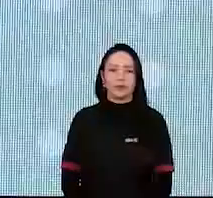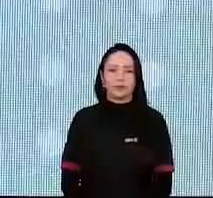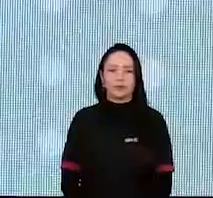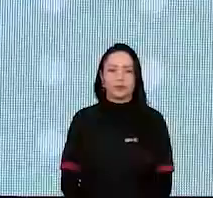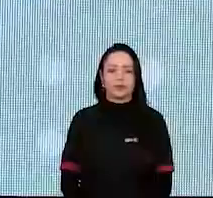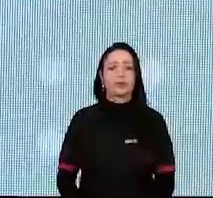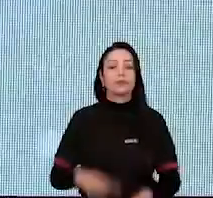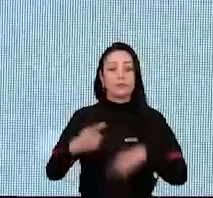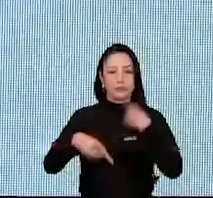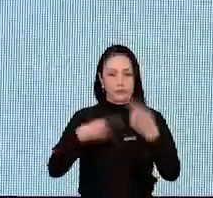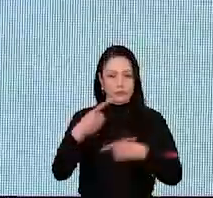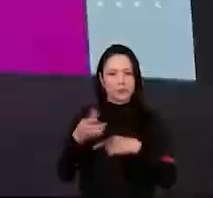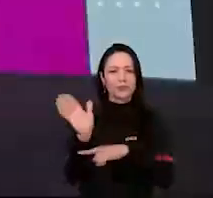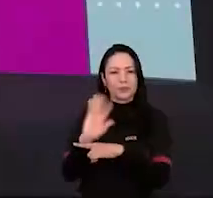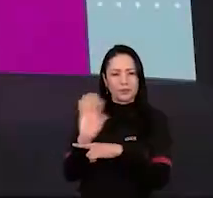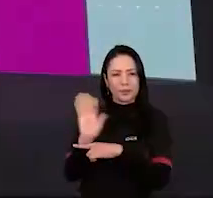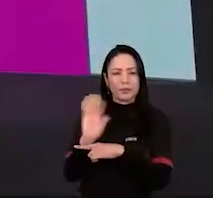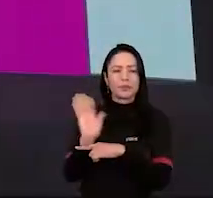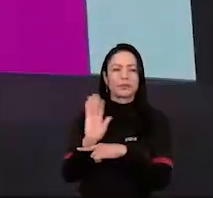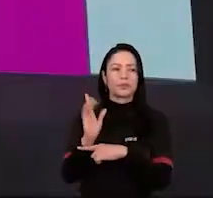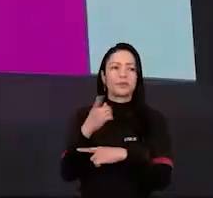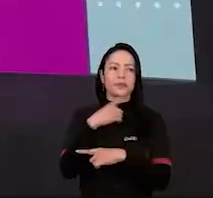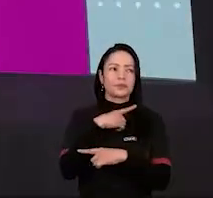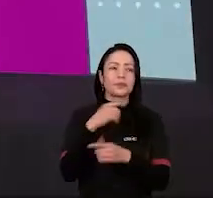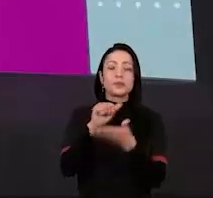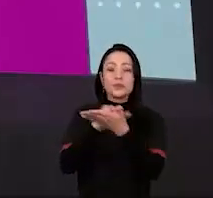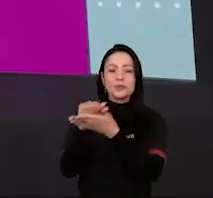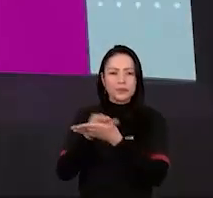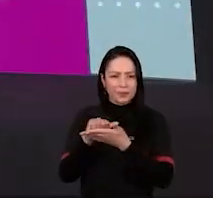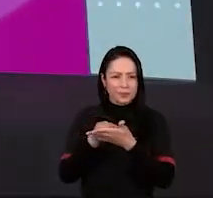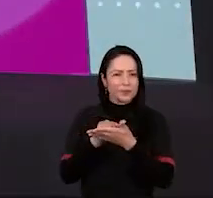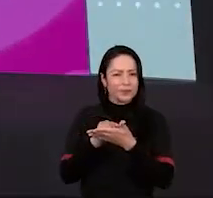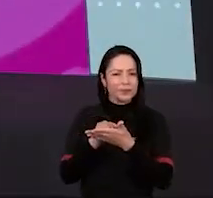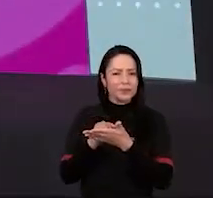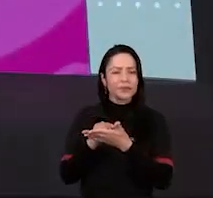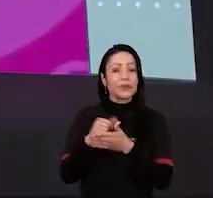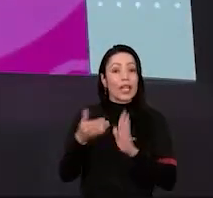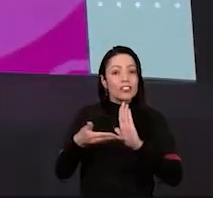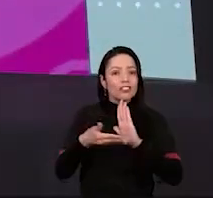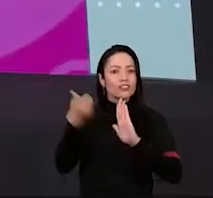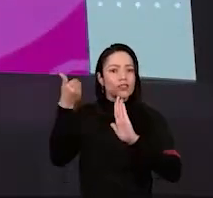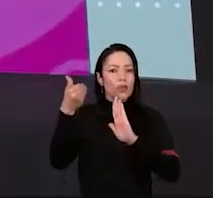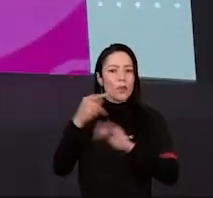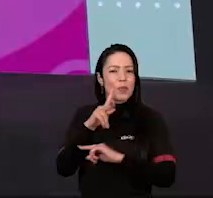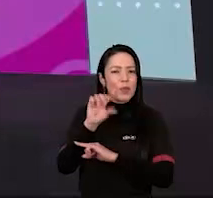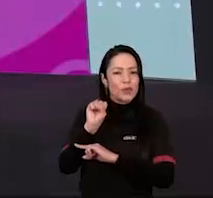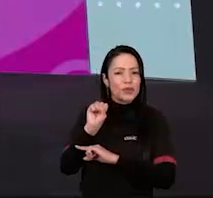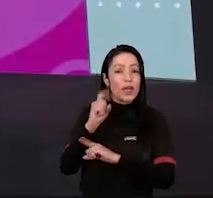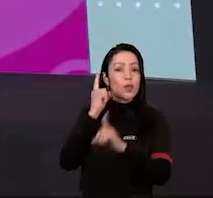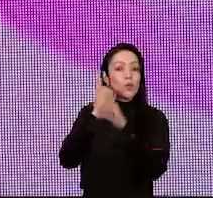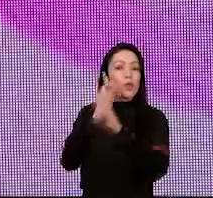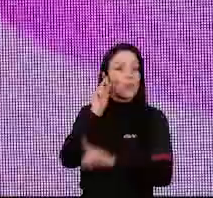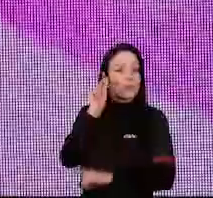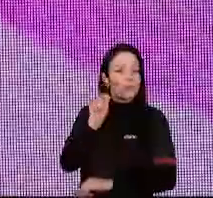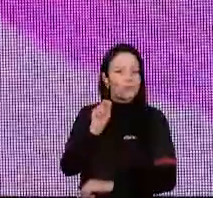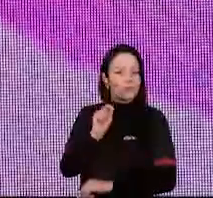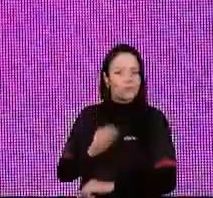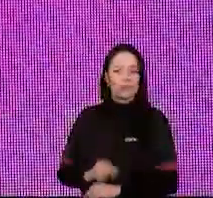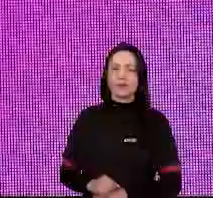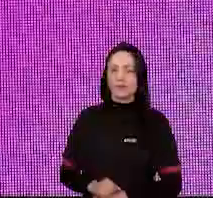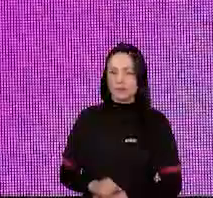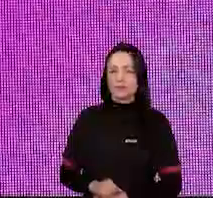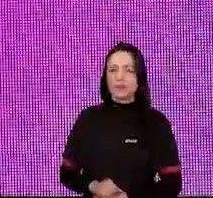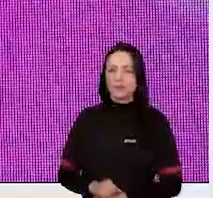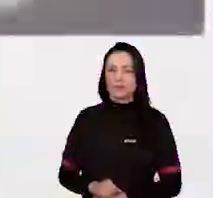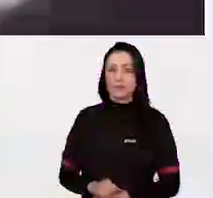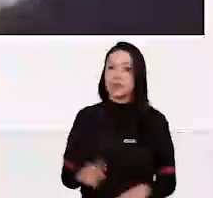E os próximos vídeos são depois que se lava esse pus. A hora que você remove esse pus, o que você encontra, né? Então,